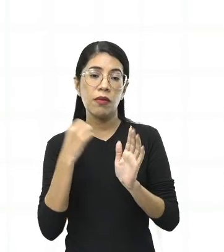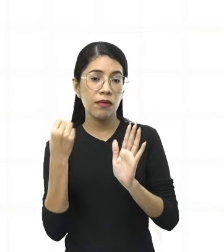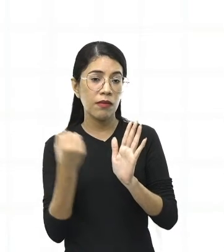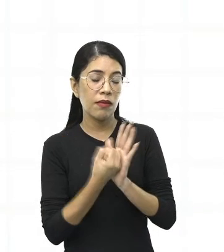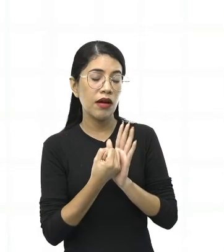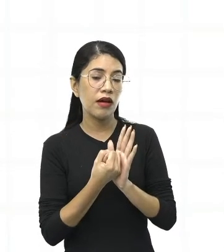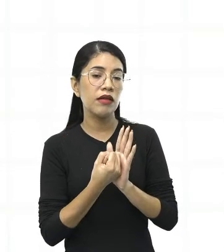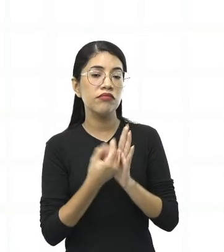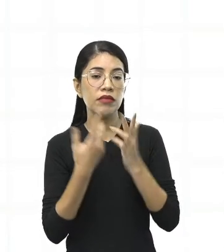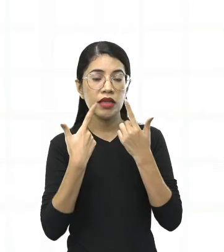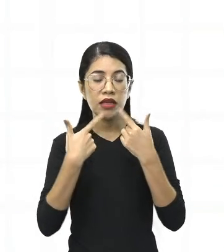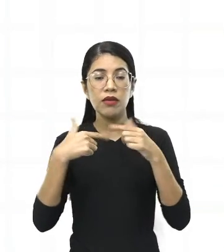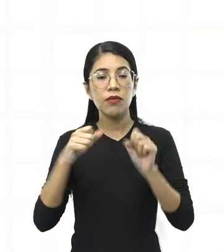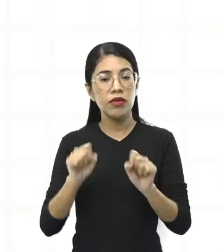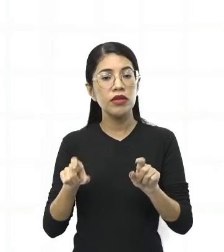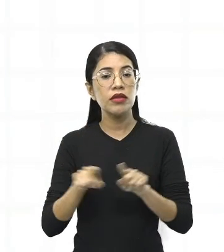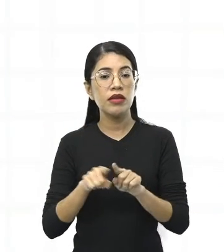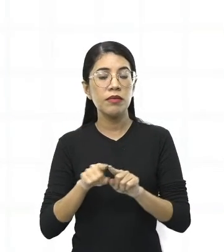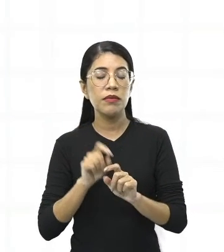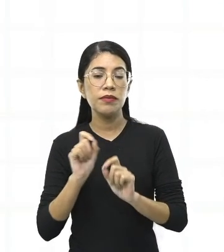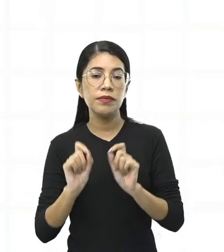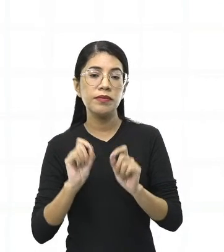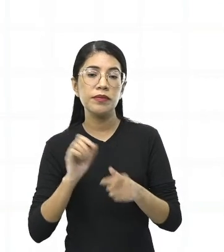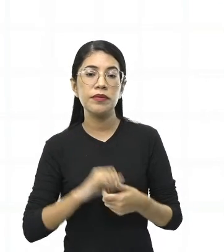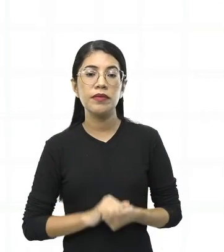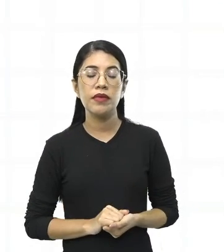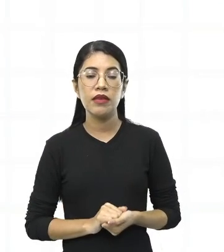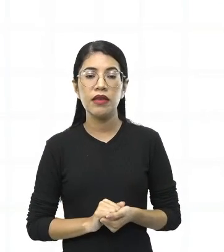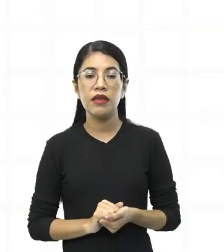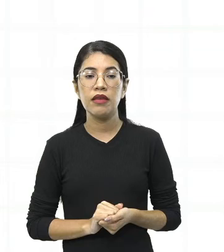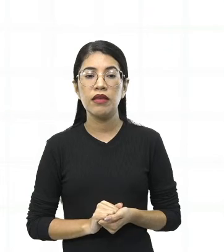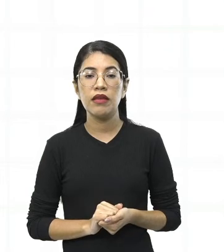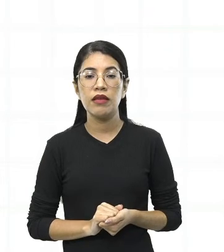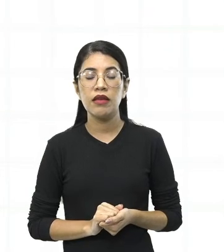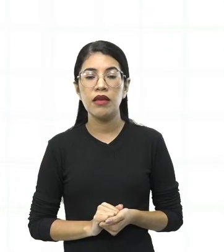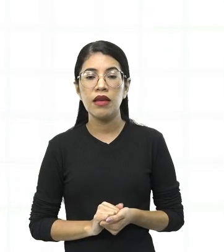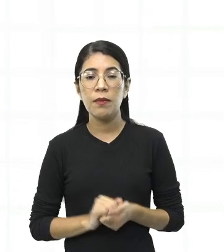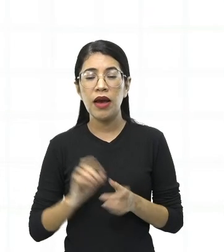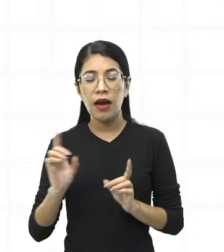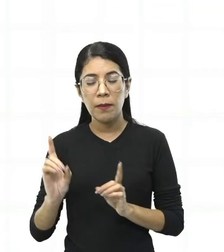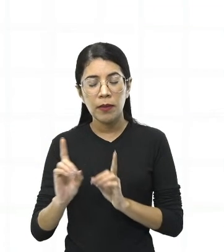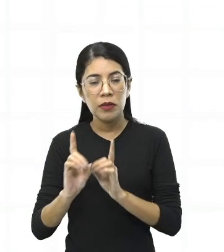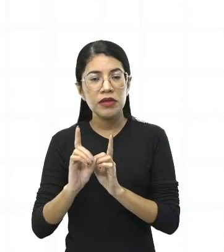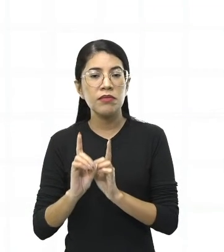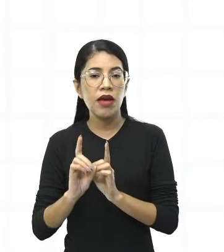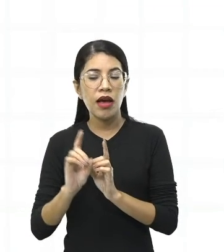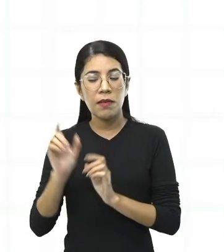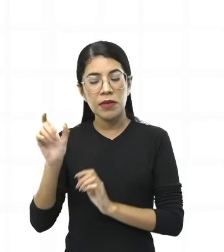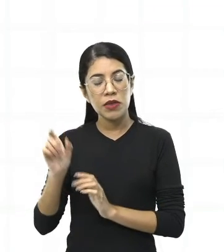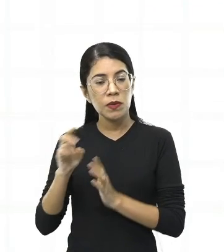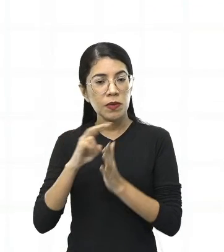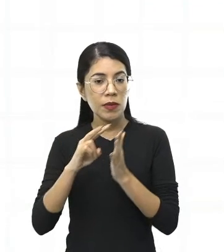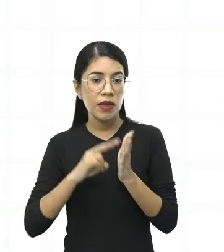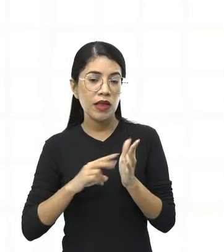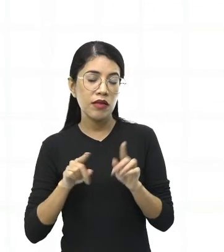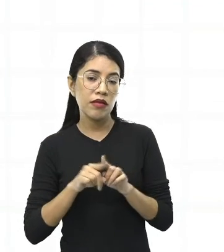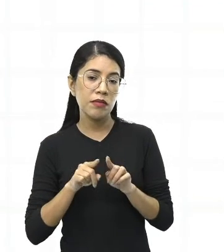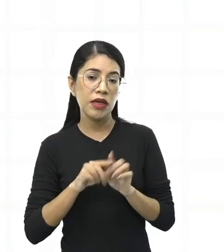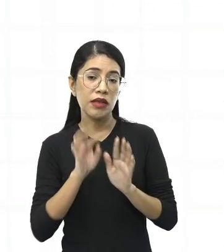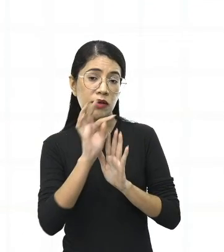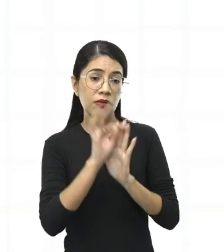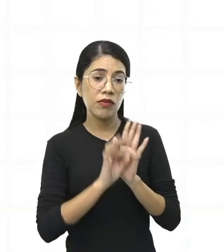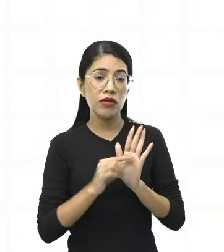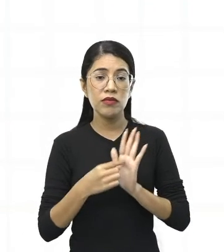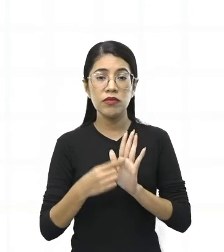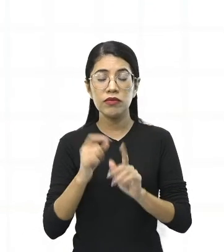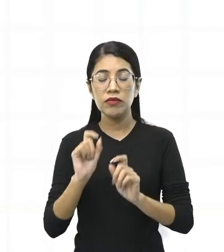marca linguística, né? De trazer o leitor mais para perto. E aí, ó, este texto começa com uma